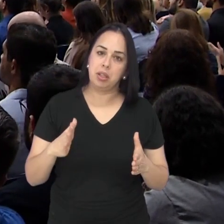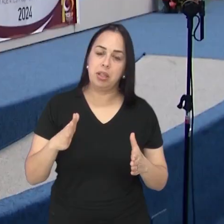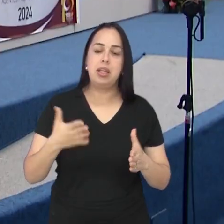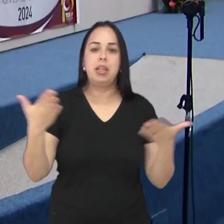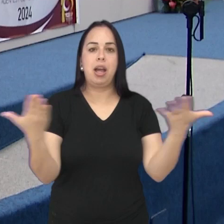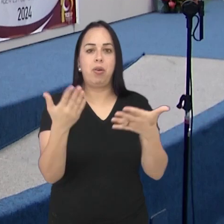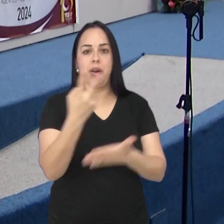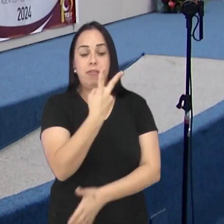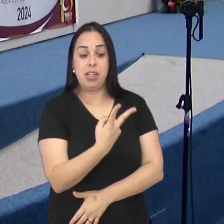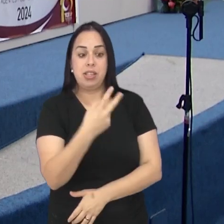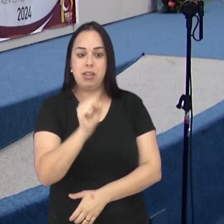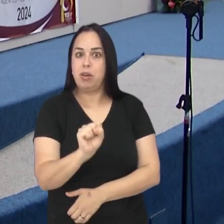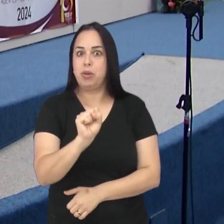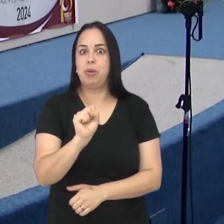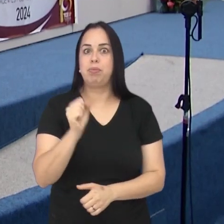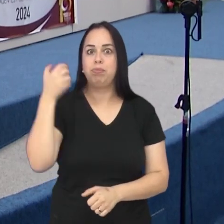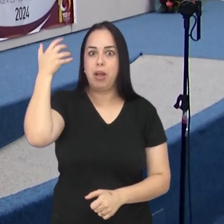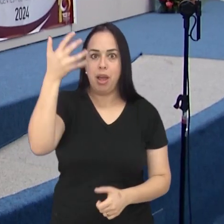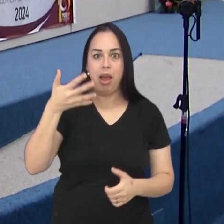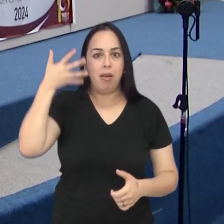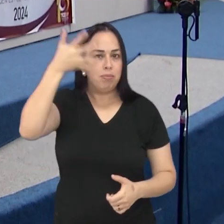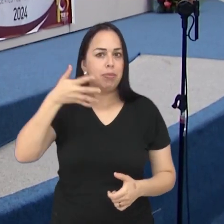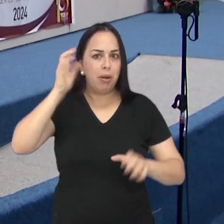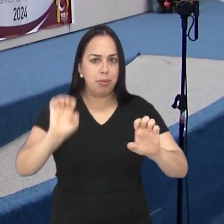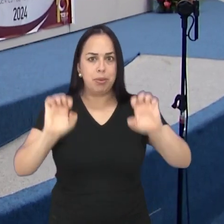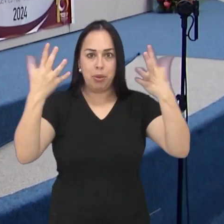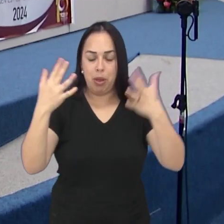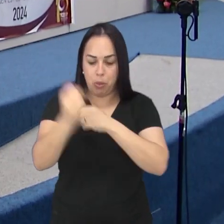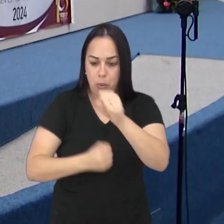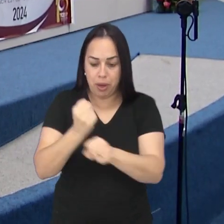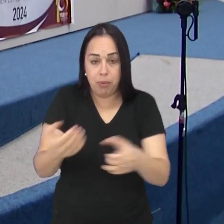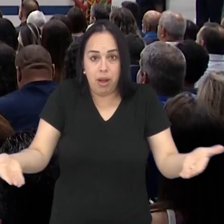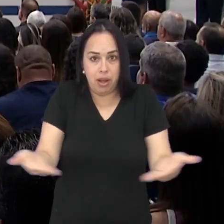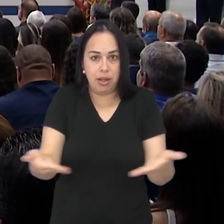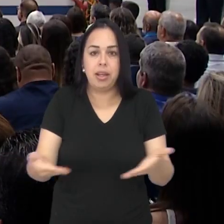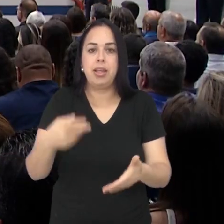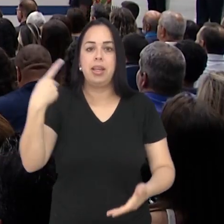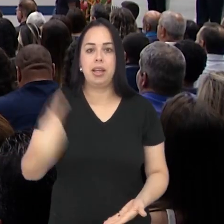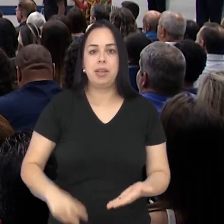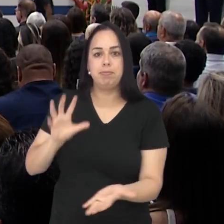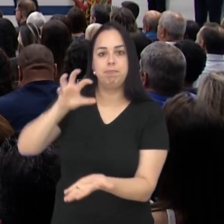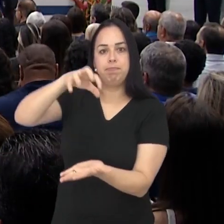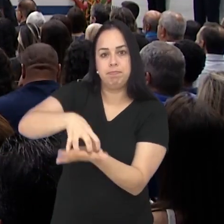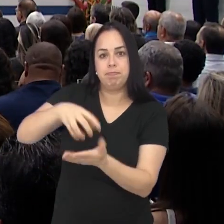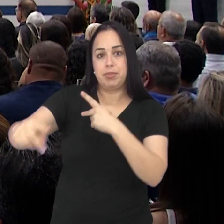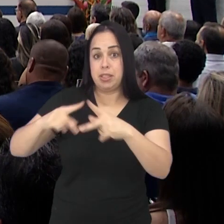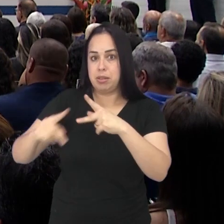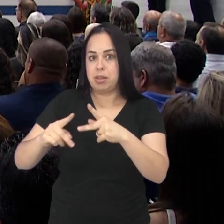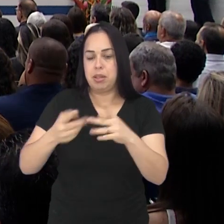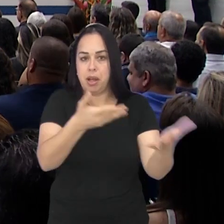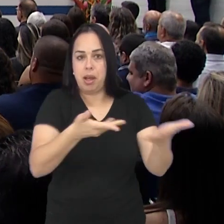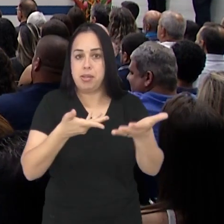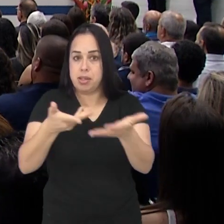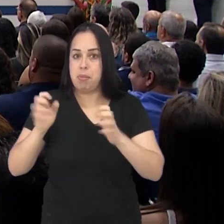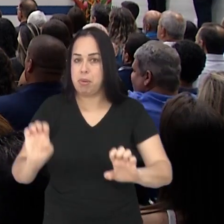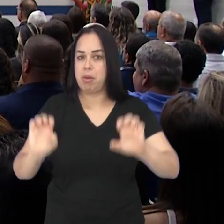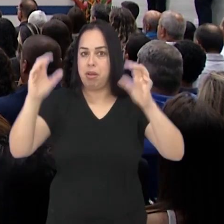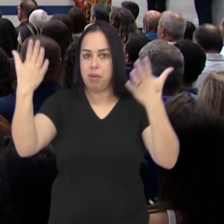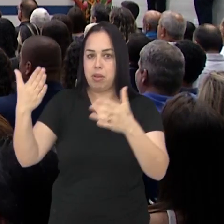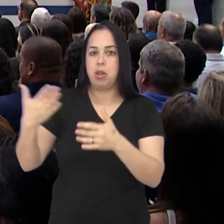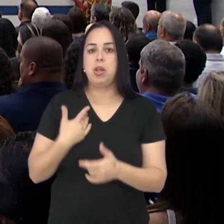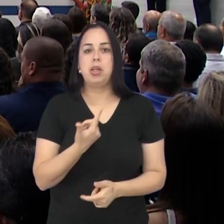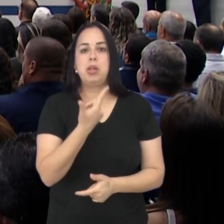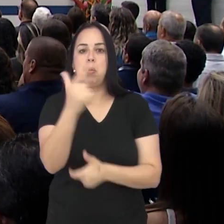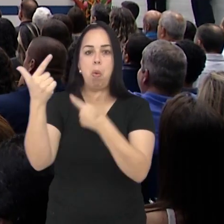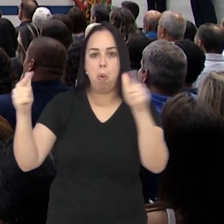e públicos, que chega à 28ª edição em 2024. São José dos Campos é uma das sedes do evento e